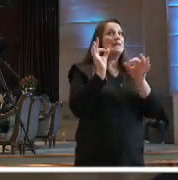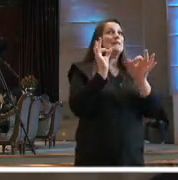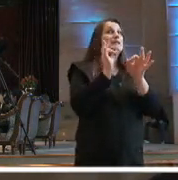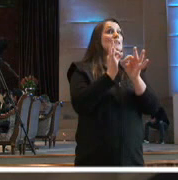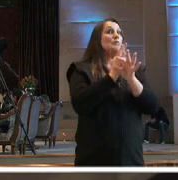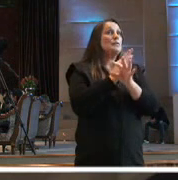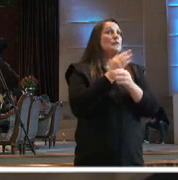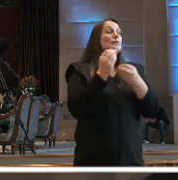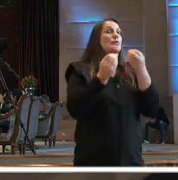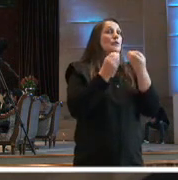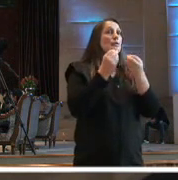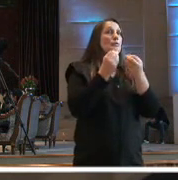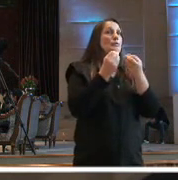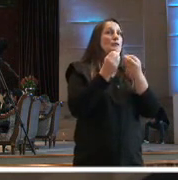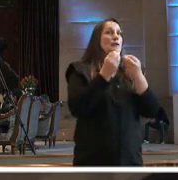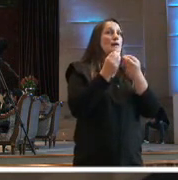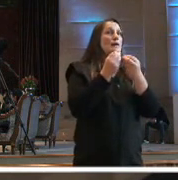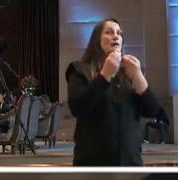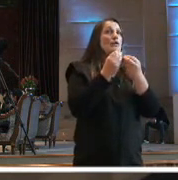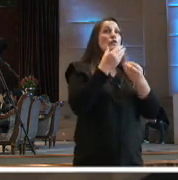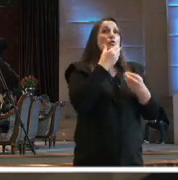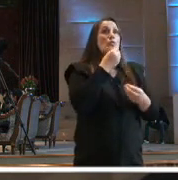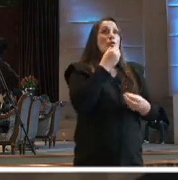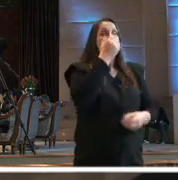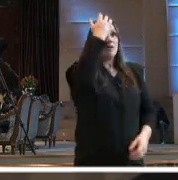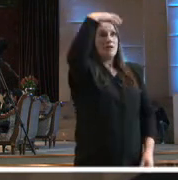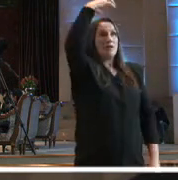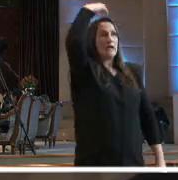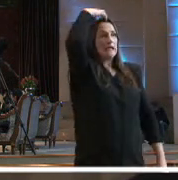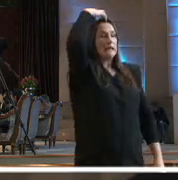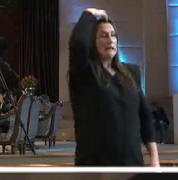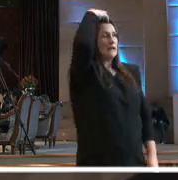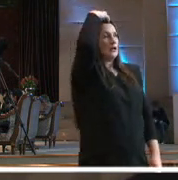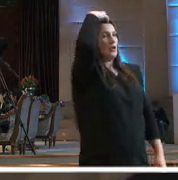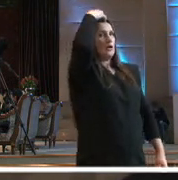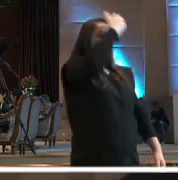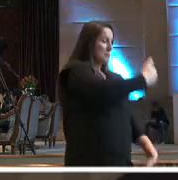Ezequias olha para a parede, não quer nem mais olhar para o profeta.